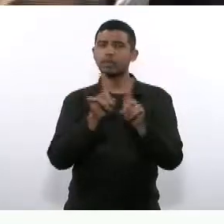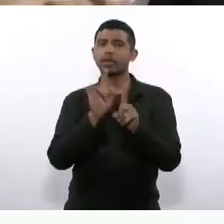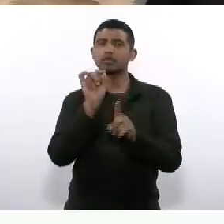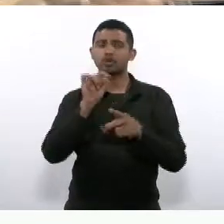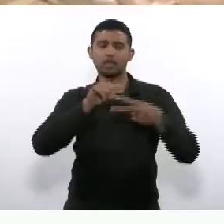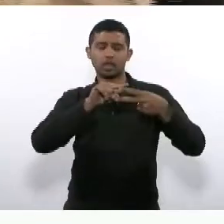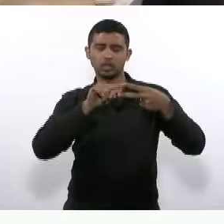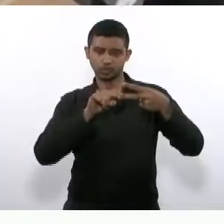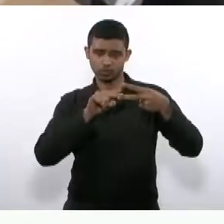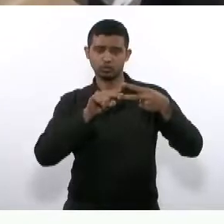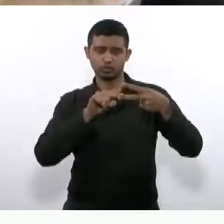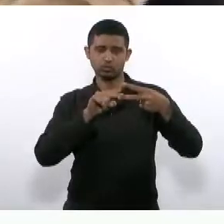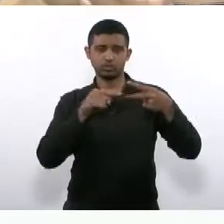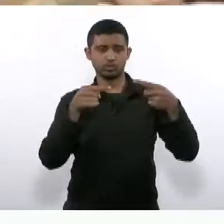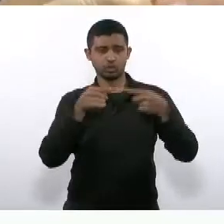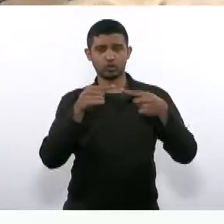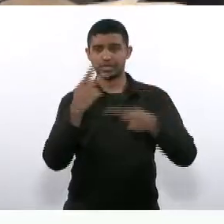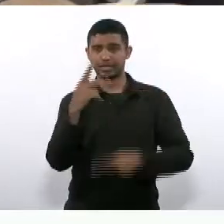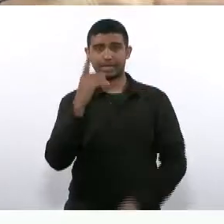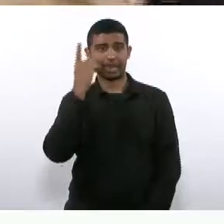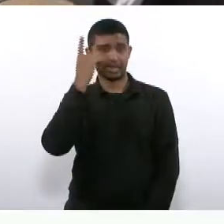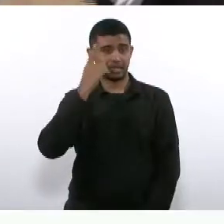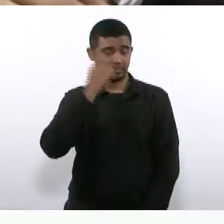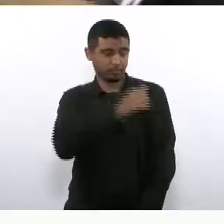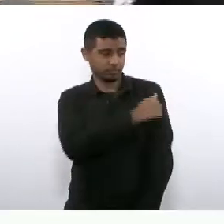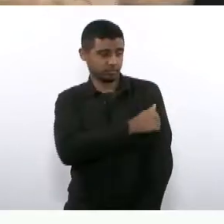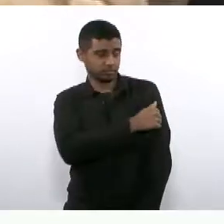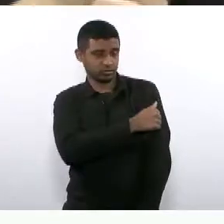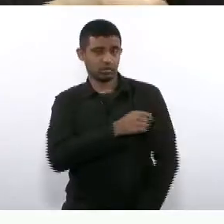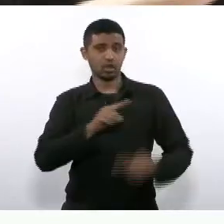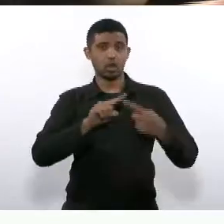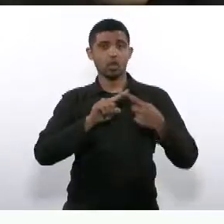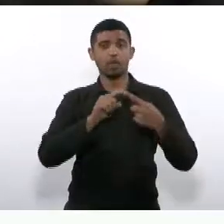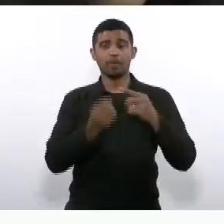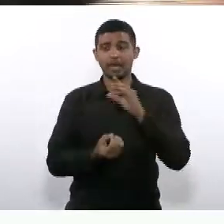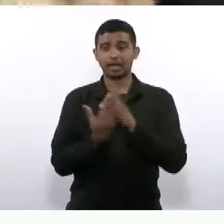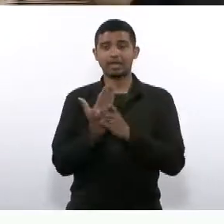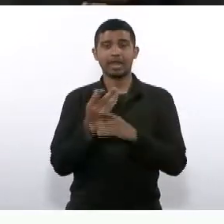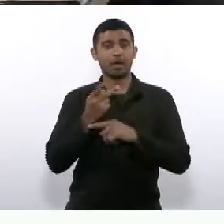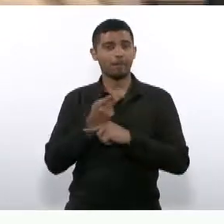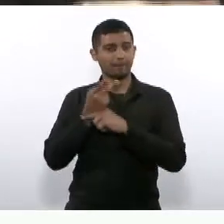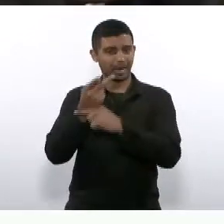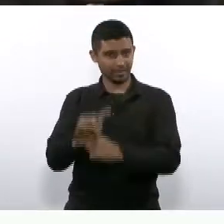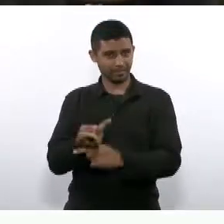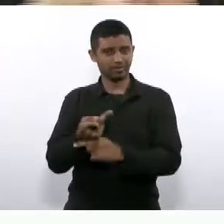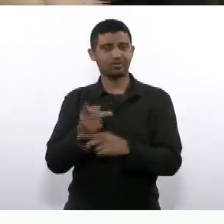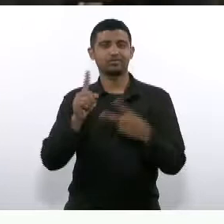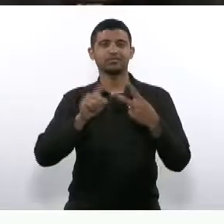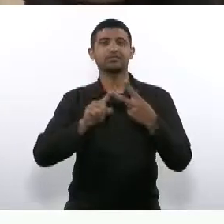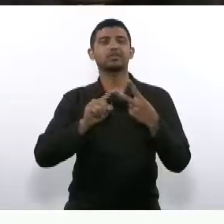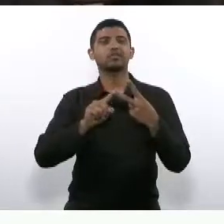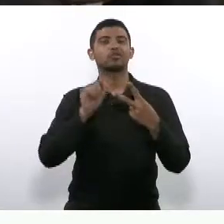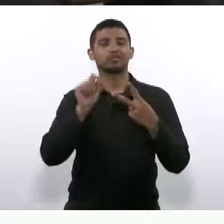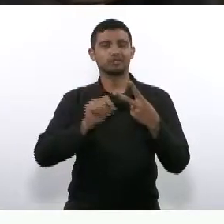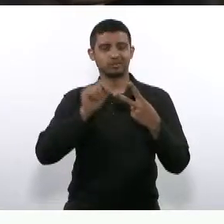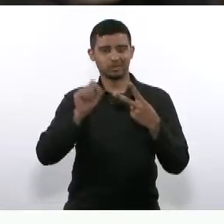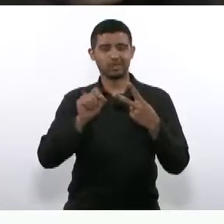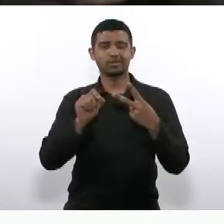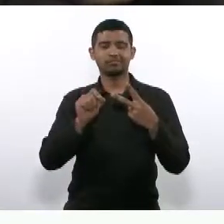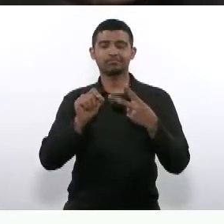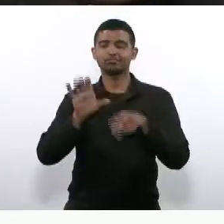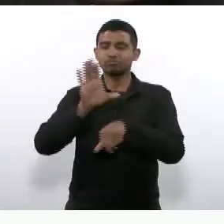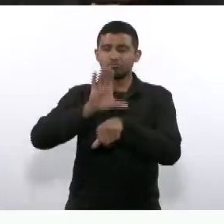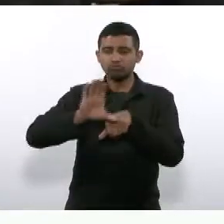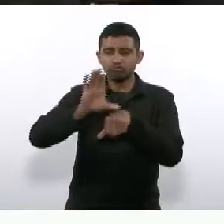2 proposições da deputada enfermeira Rejane. Uma, a criação do prêmio, e a segunda, a